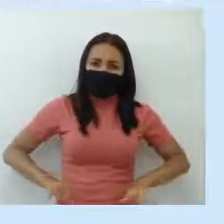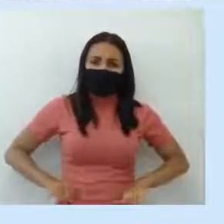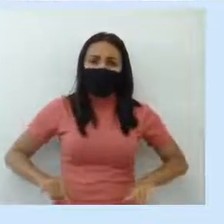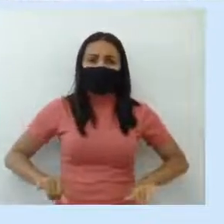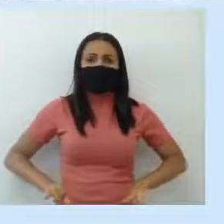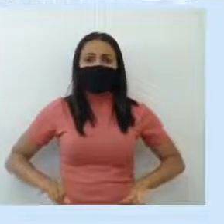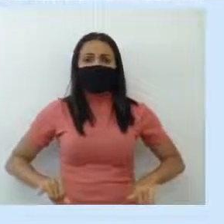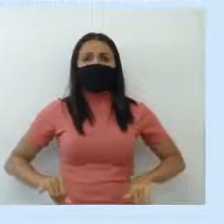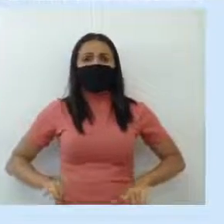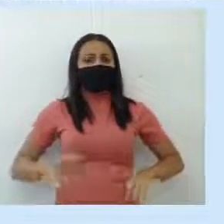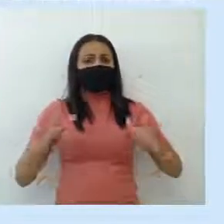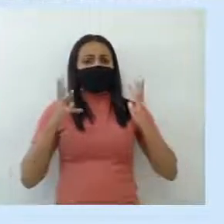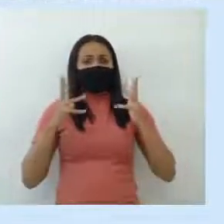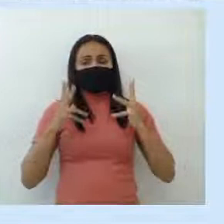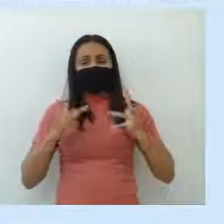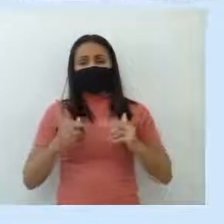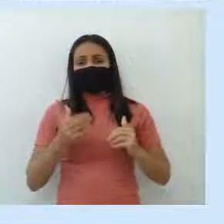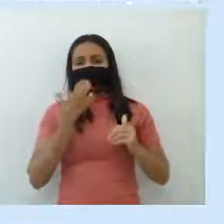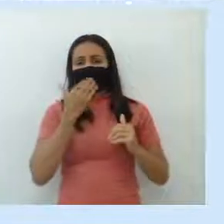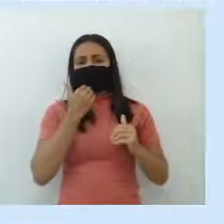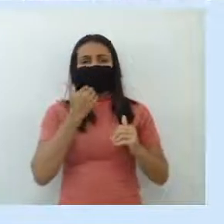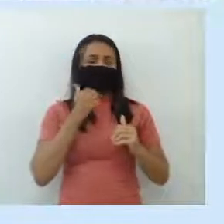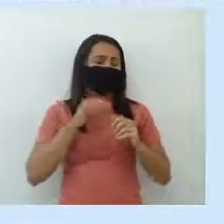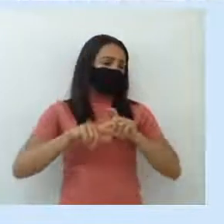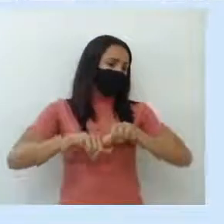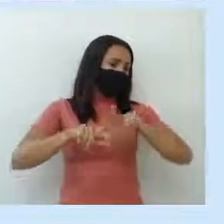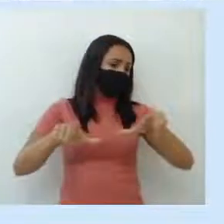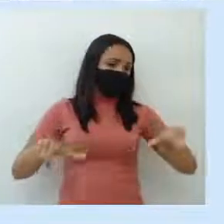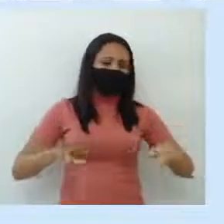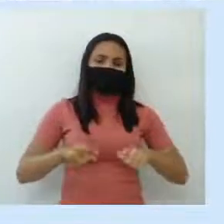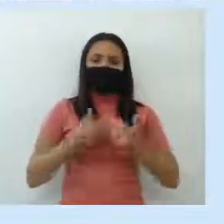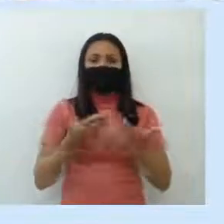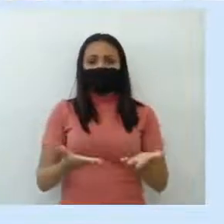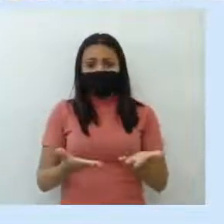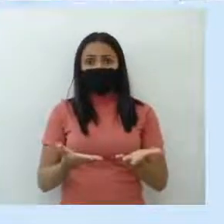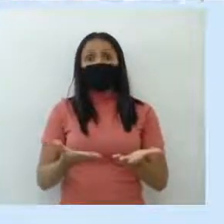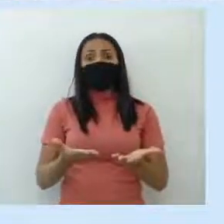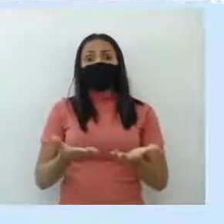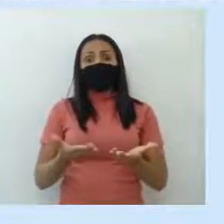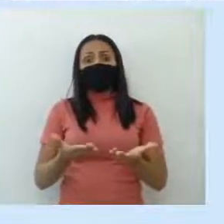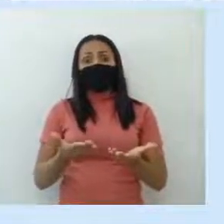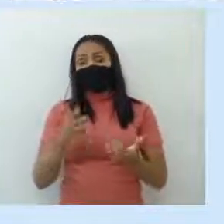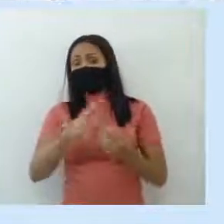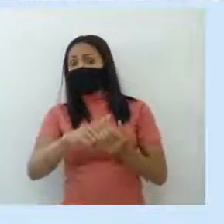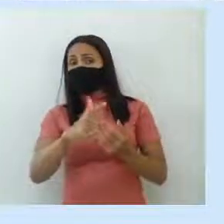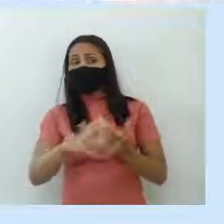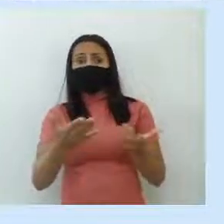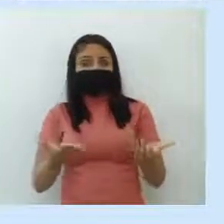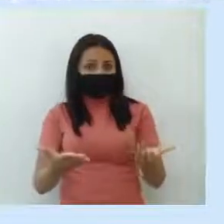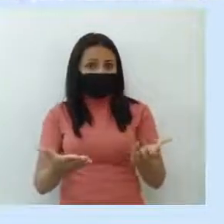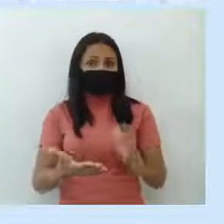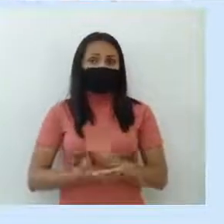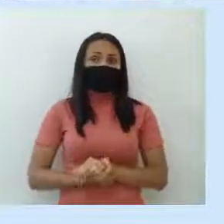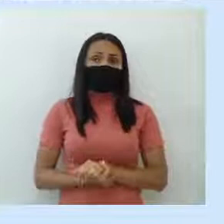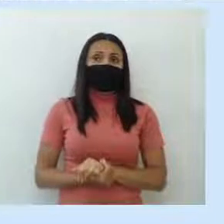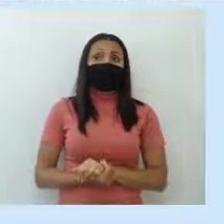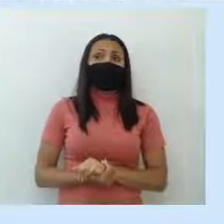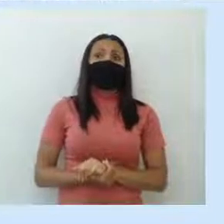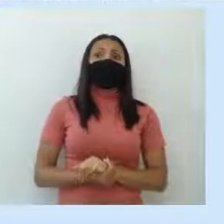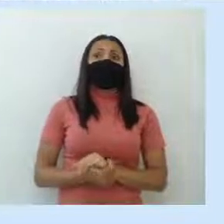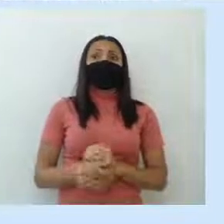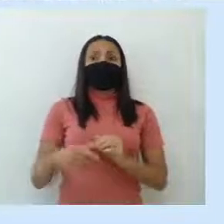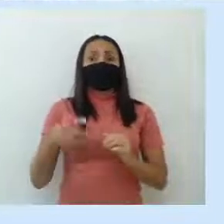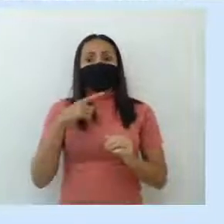precárias de higiene e alimentação que esses escravos tinham que submeter. Então, as inúmeras caravanas